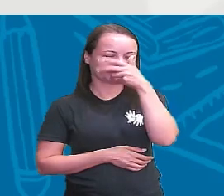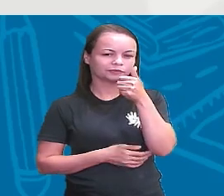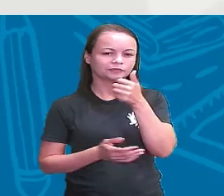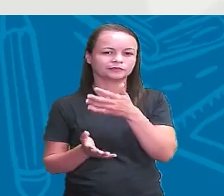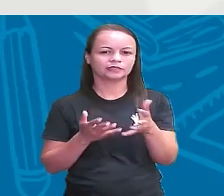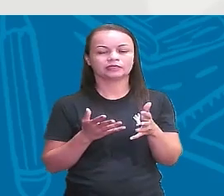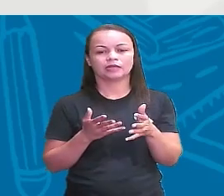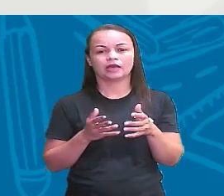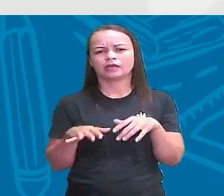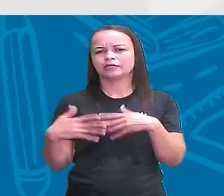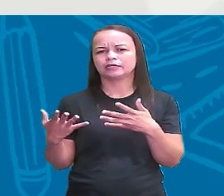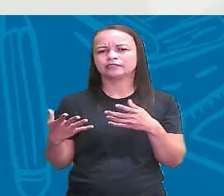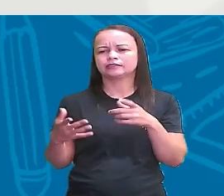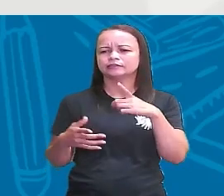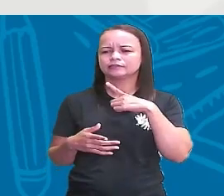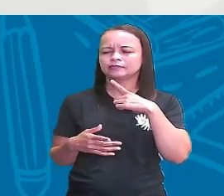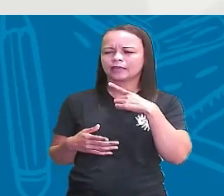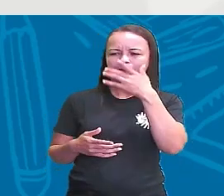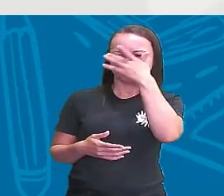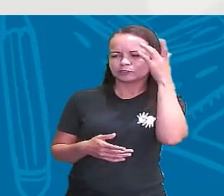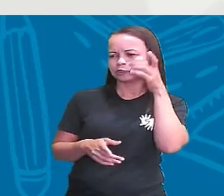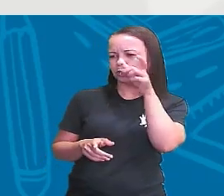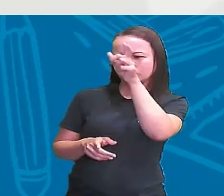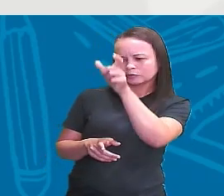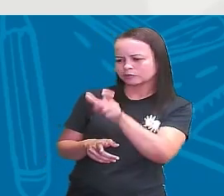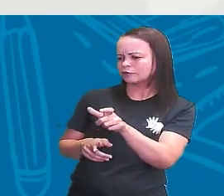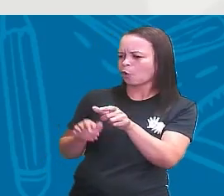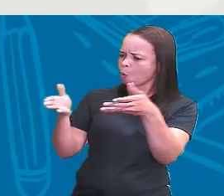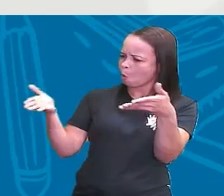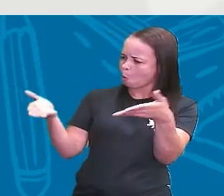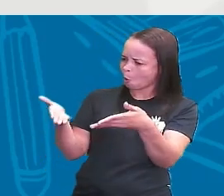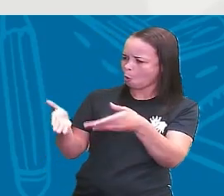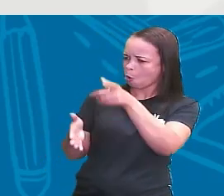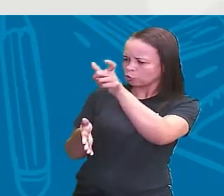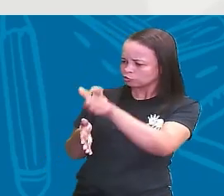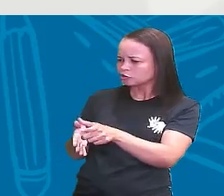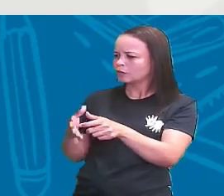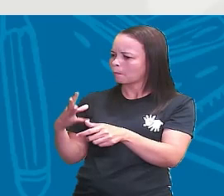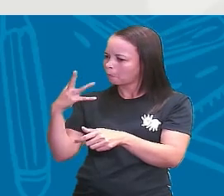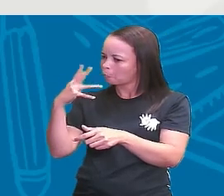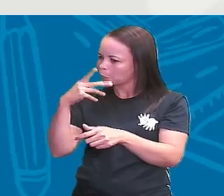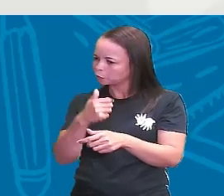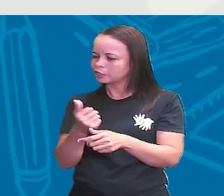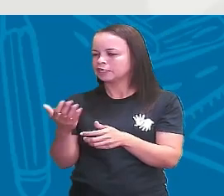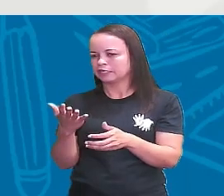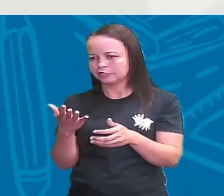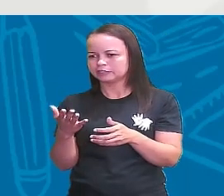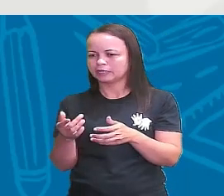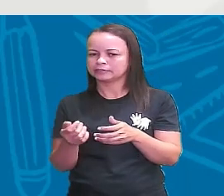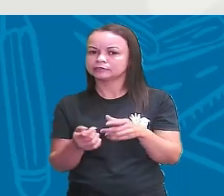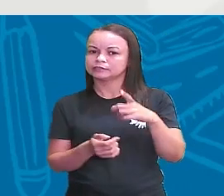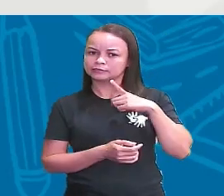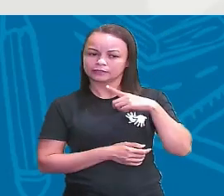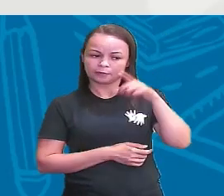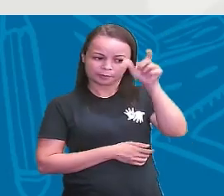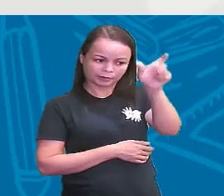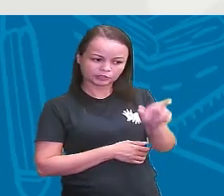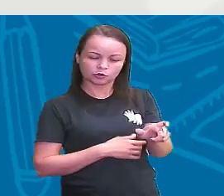que só estão bonitas por alguma roupa ou por algum tipo de maquiagem, certo?